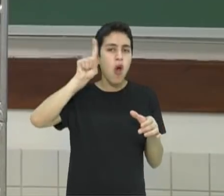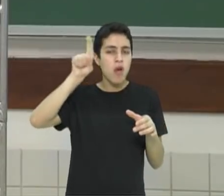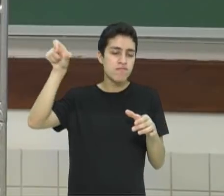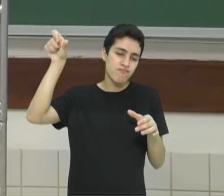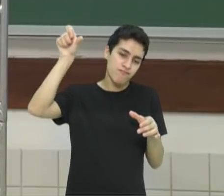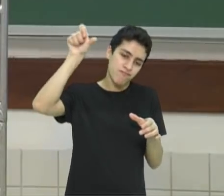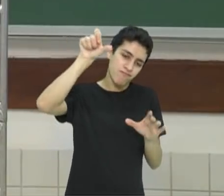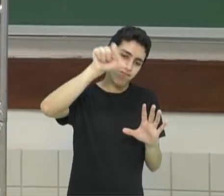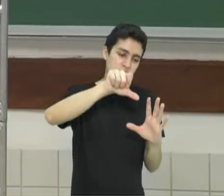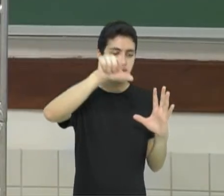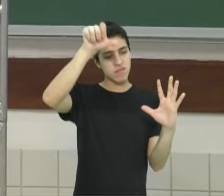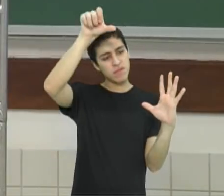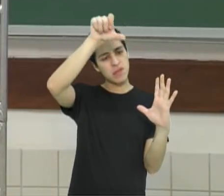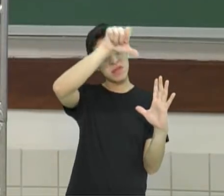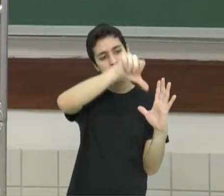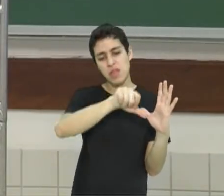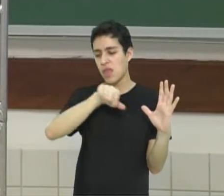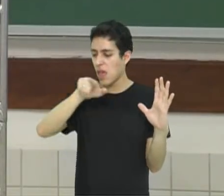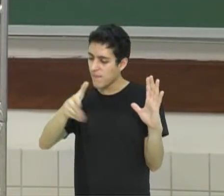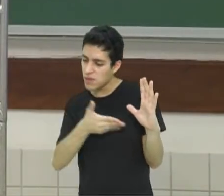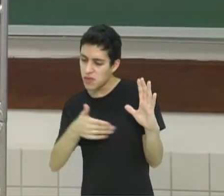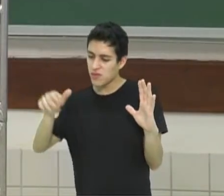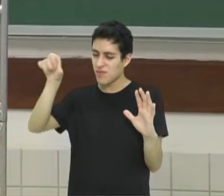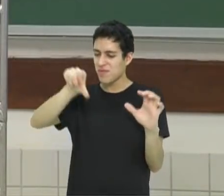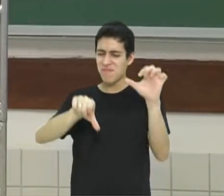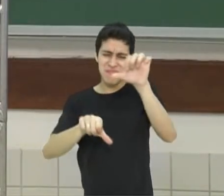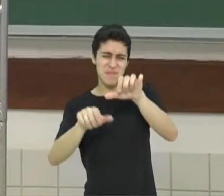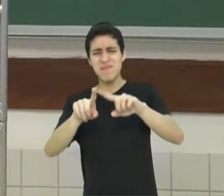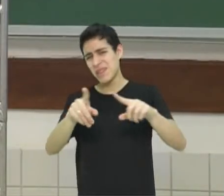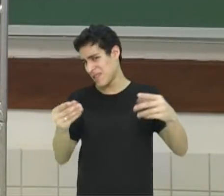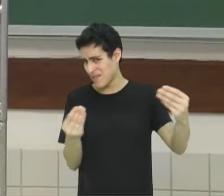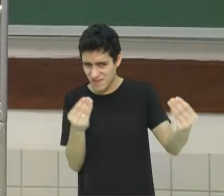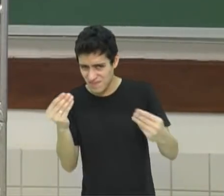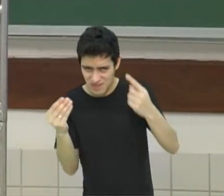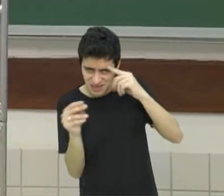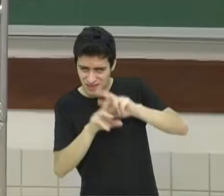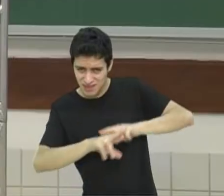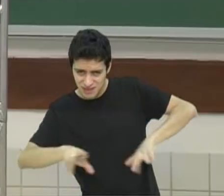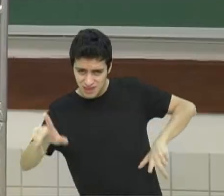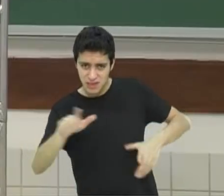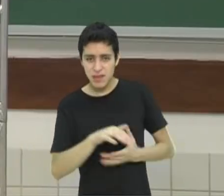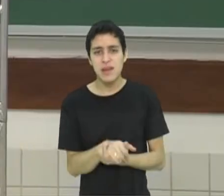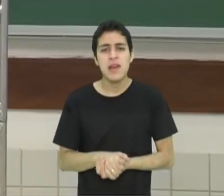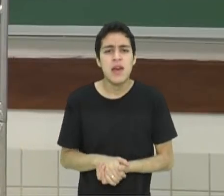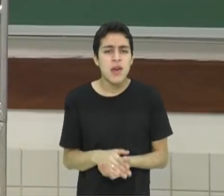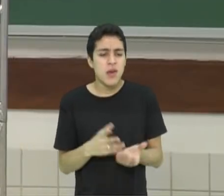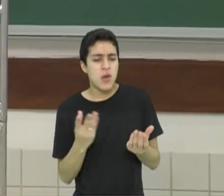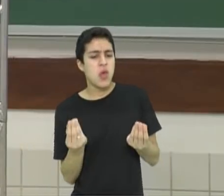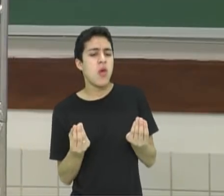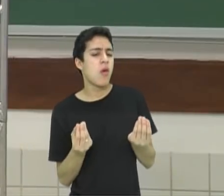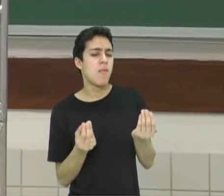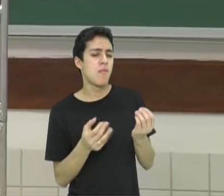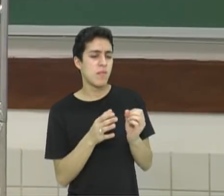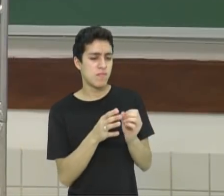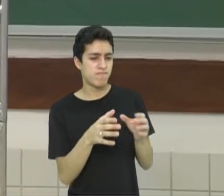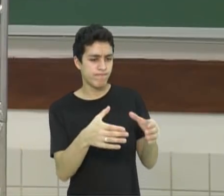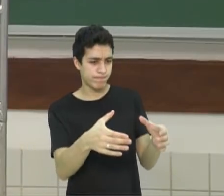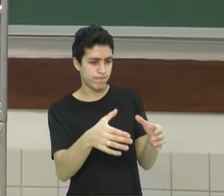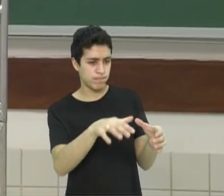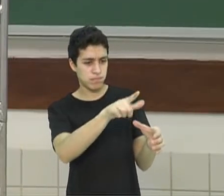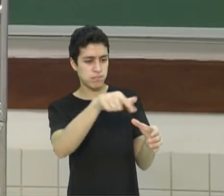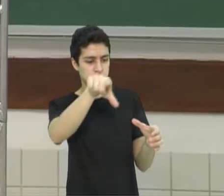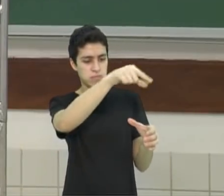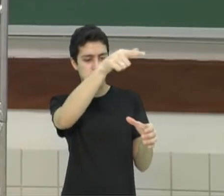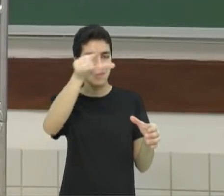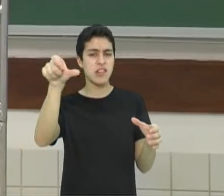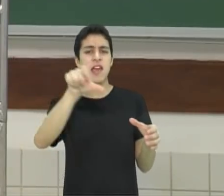No entanto, vamos pensar um pouco sobre a diferença entre amizades e plantas. Como é que eu rego plantas? Com água.